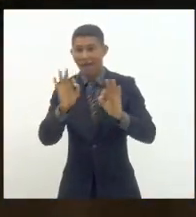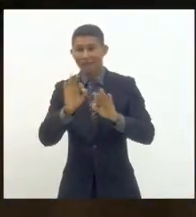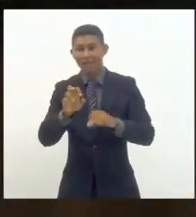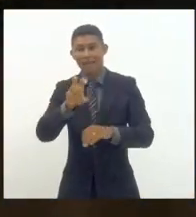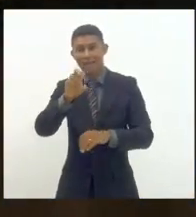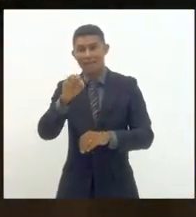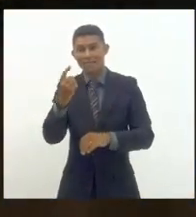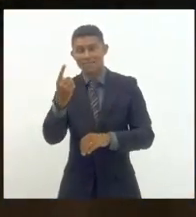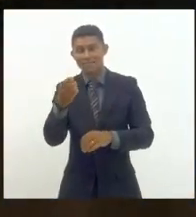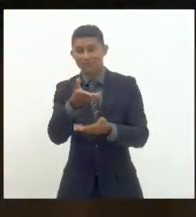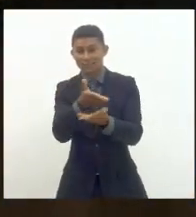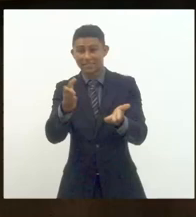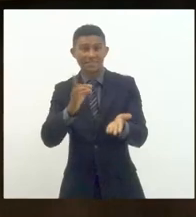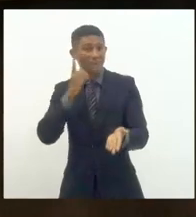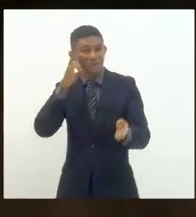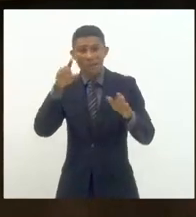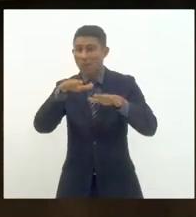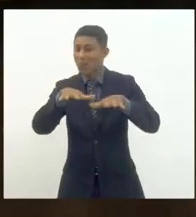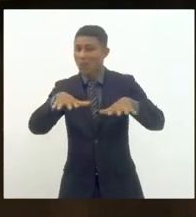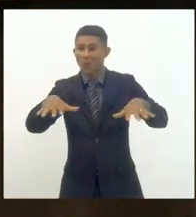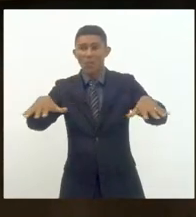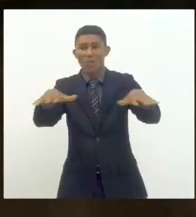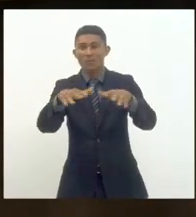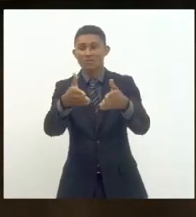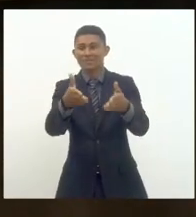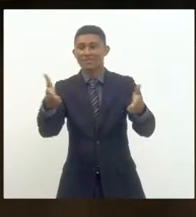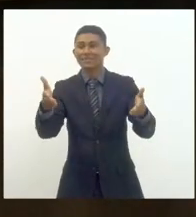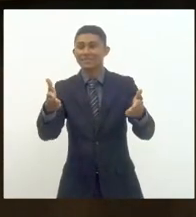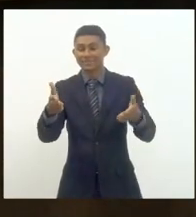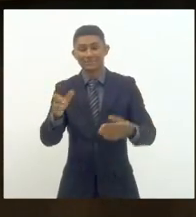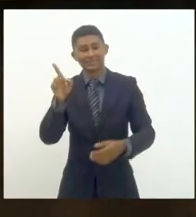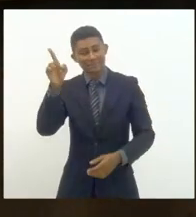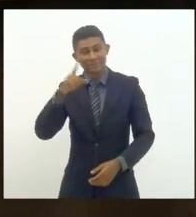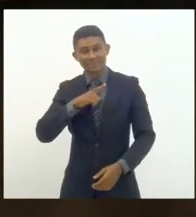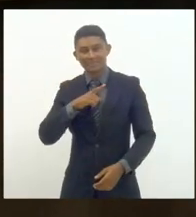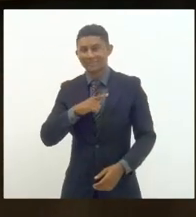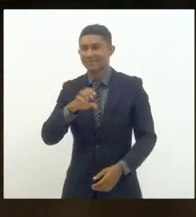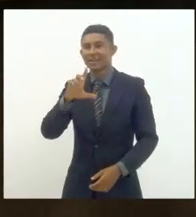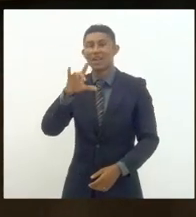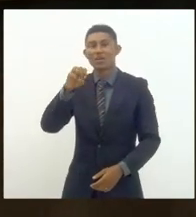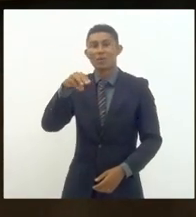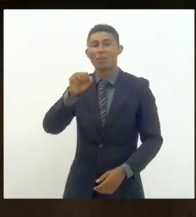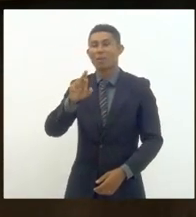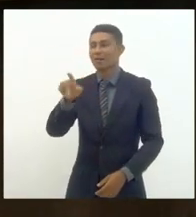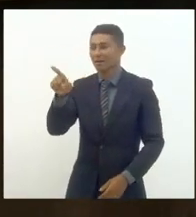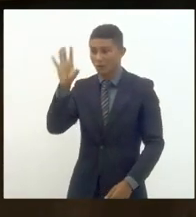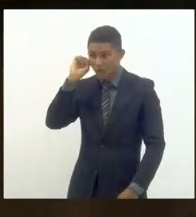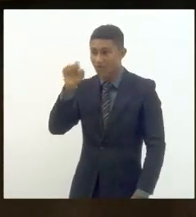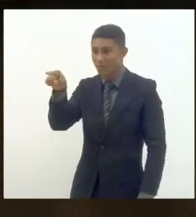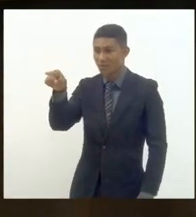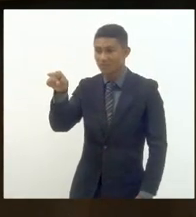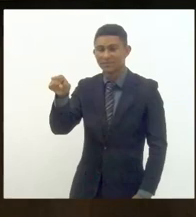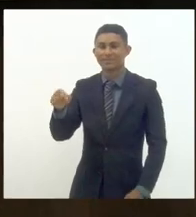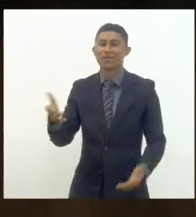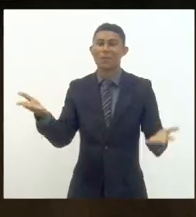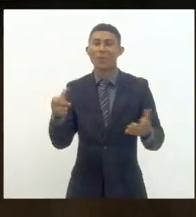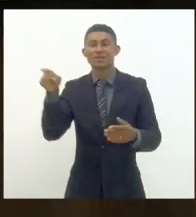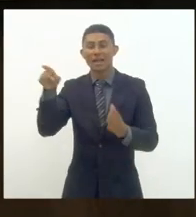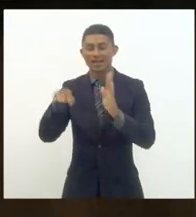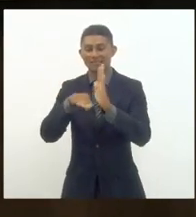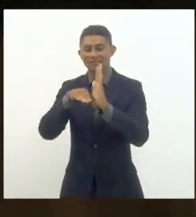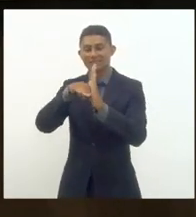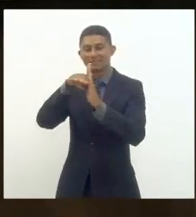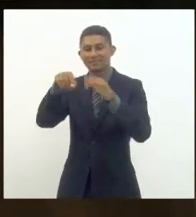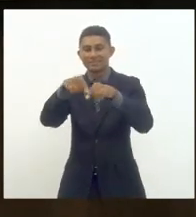deputados, todos os deputados para a quinta sem lei. Ouviu aí, Eliomar? Hoje, quinta sem lei no 501.